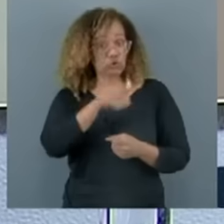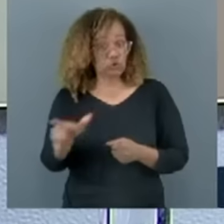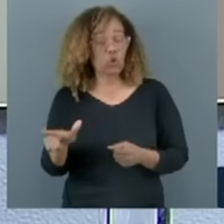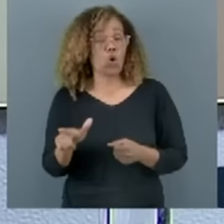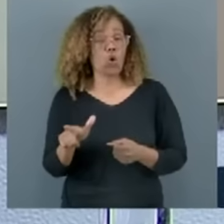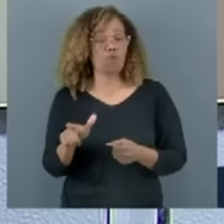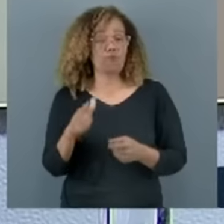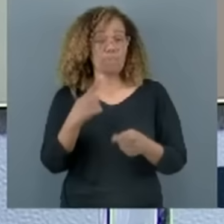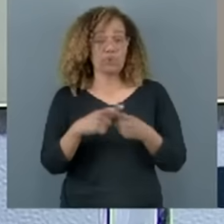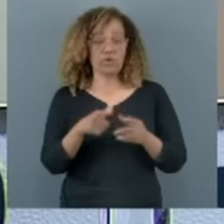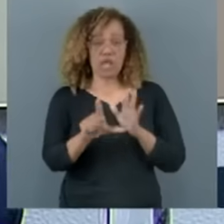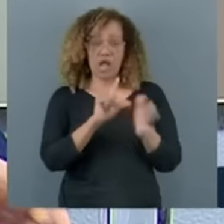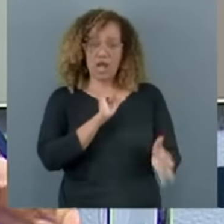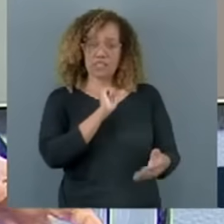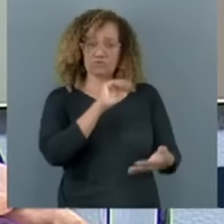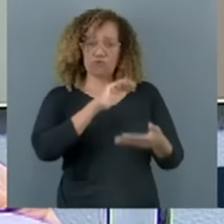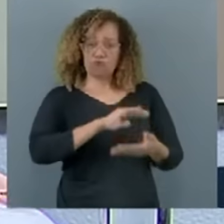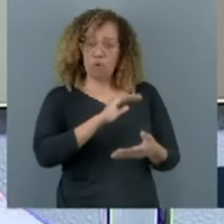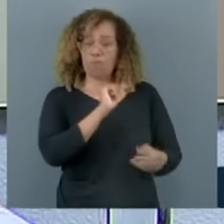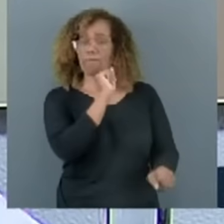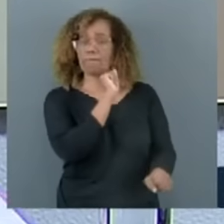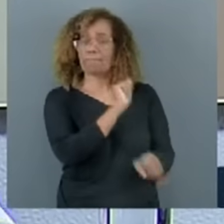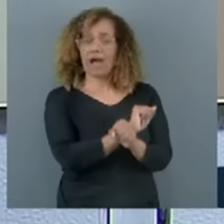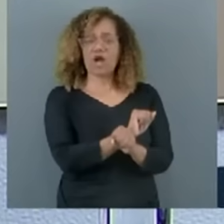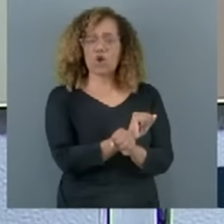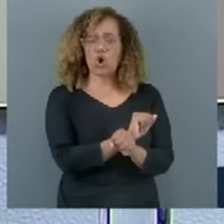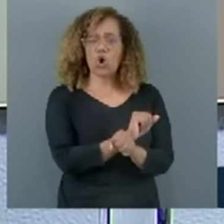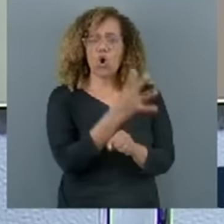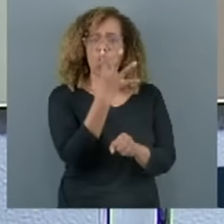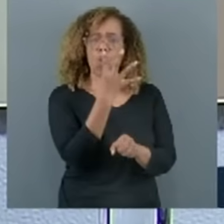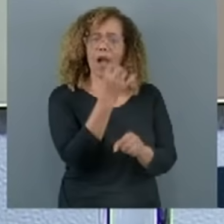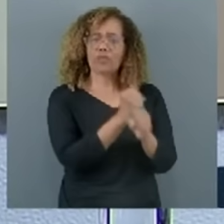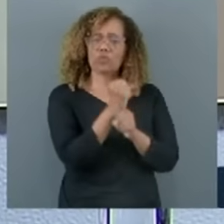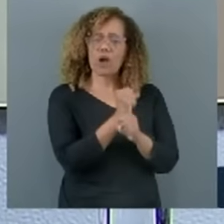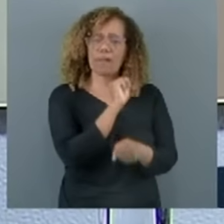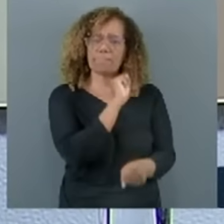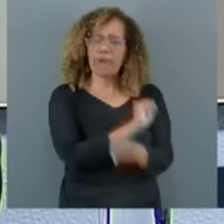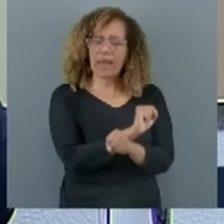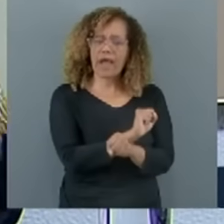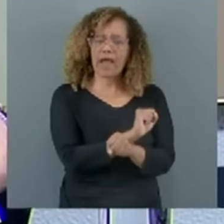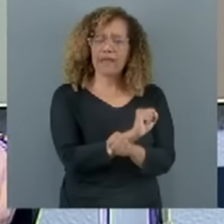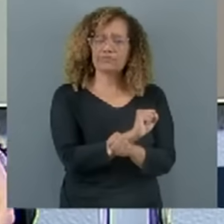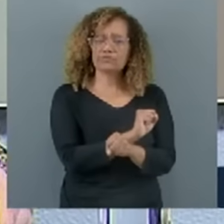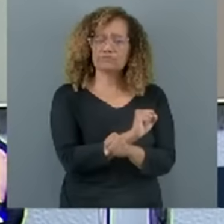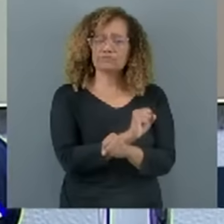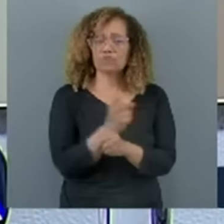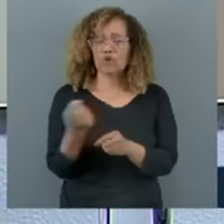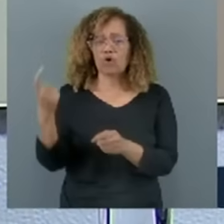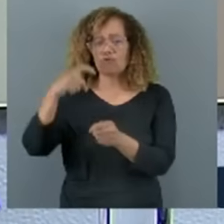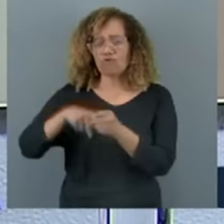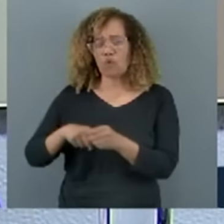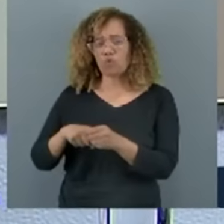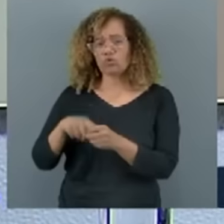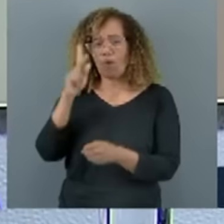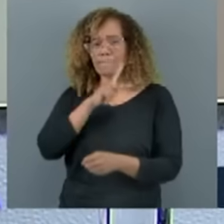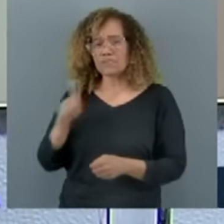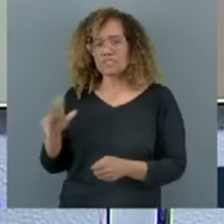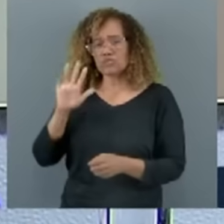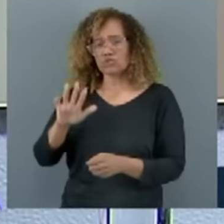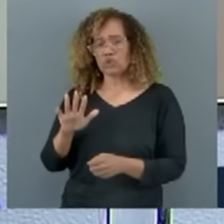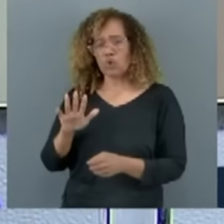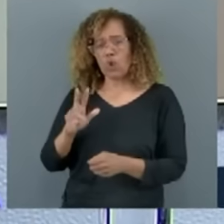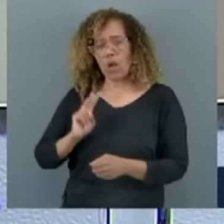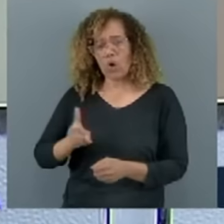ficado parado durante 4 anos, temos compromissos